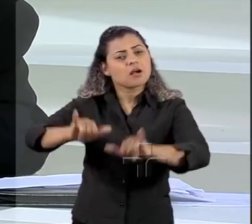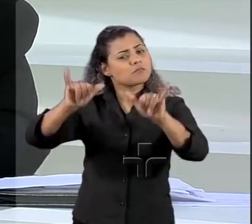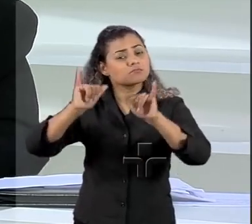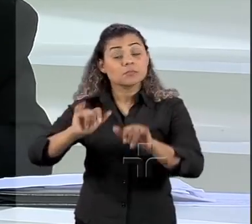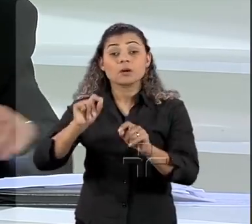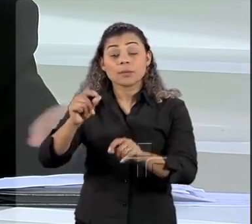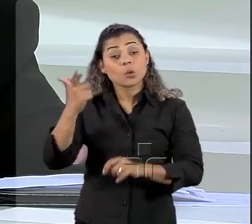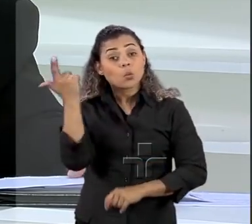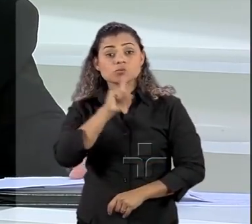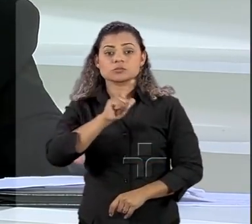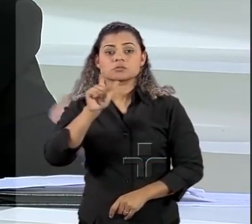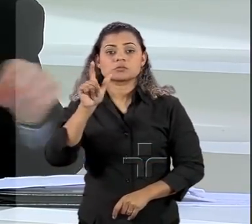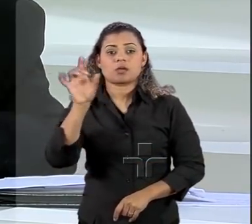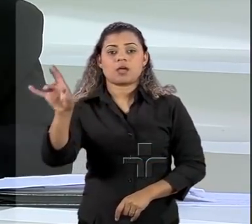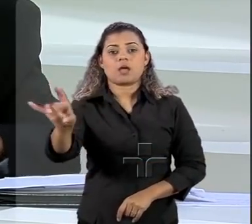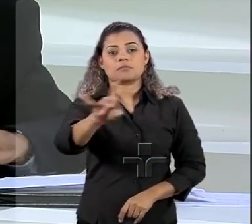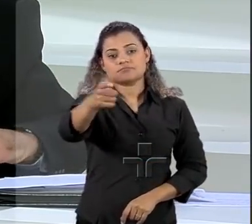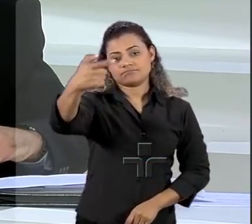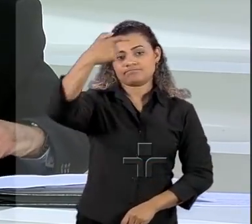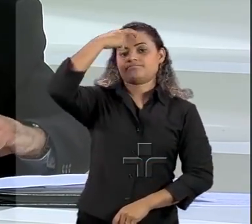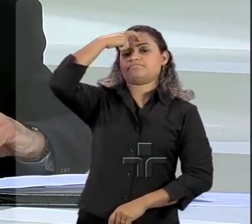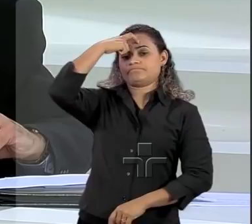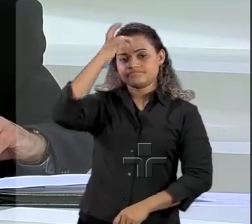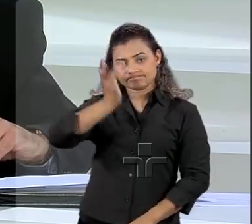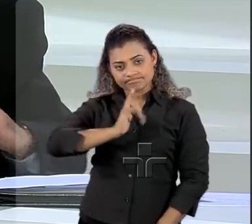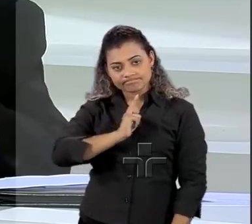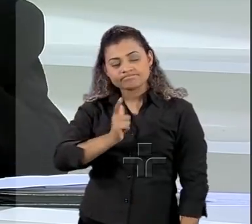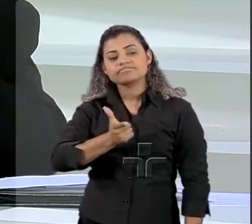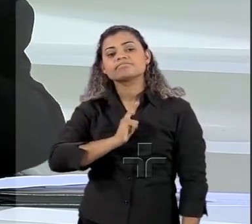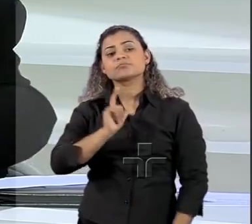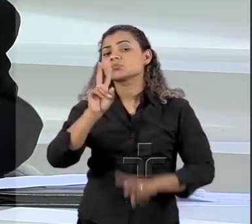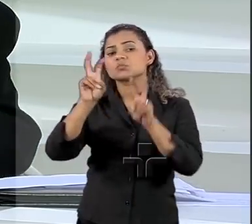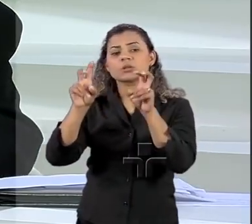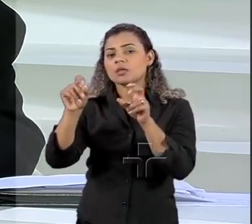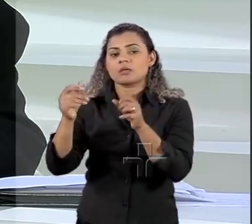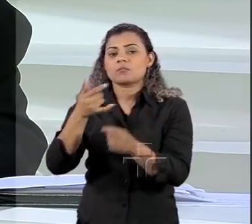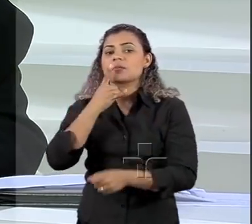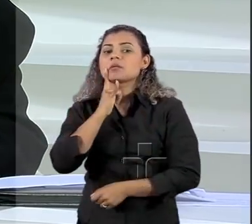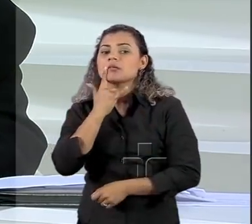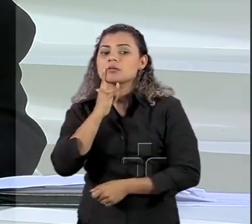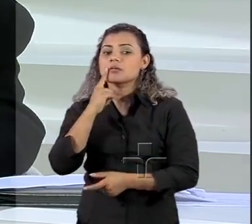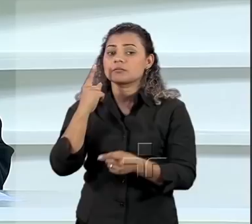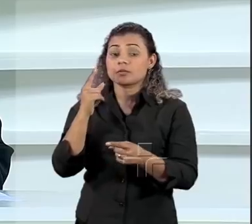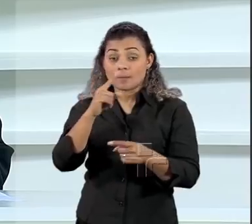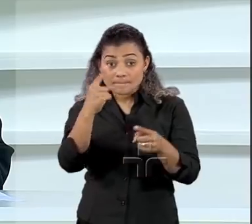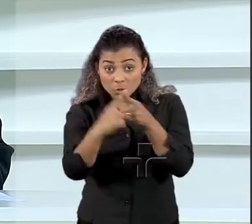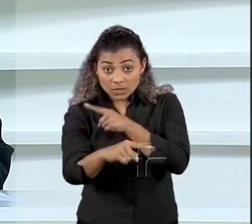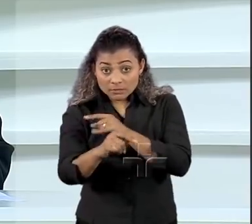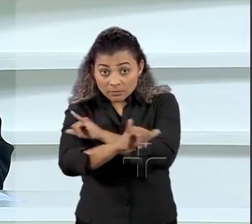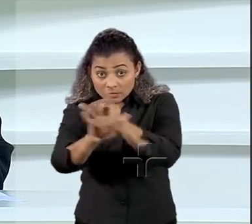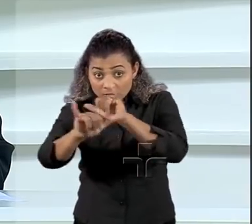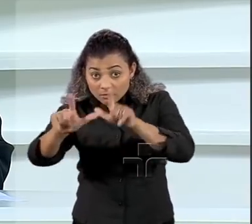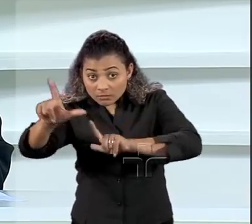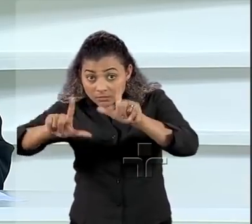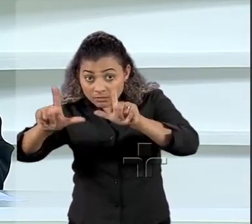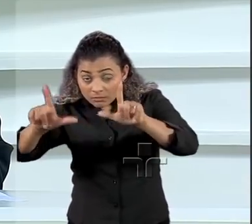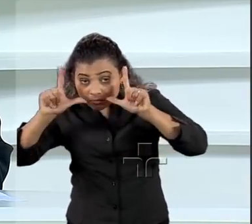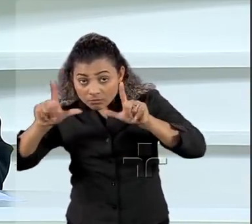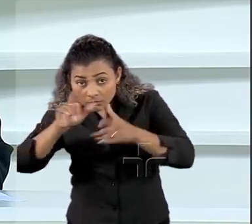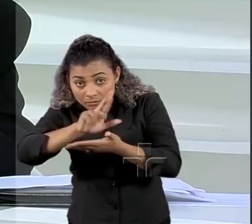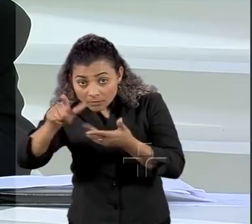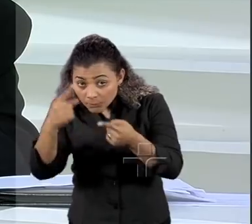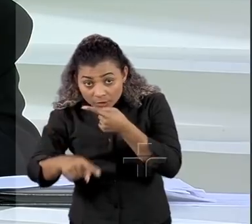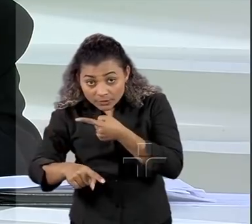uma conscientização sobre o uso do álcool. Proíbe a publicidade ou não? Oi? Proíbe a